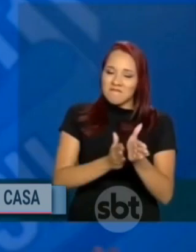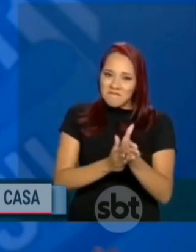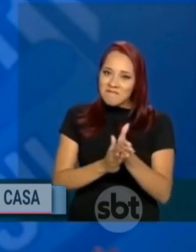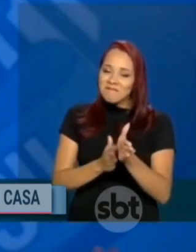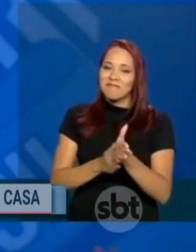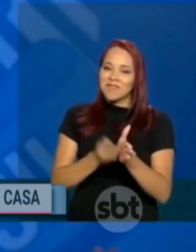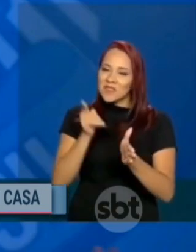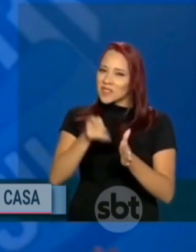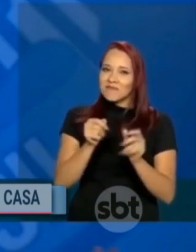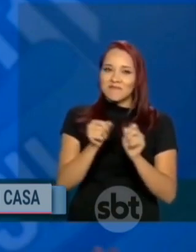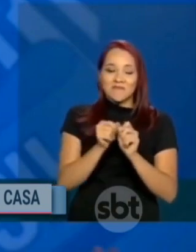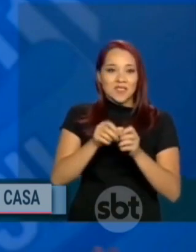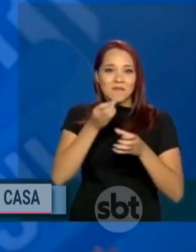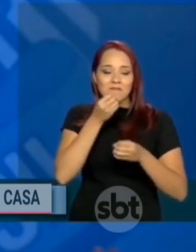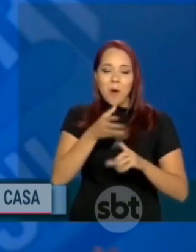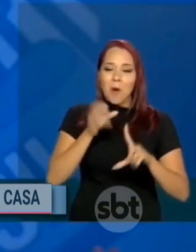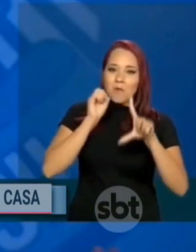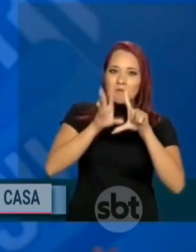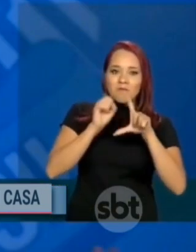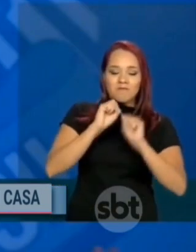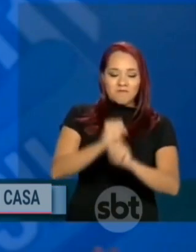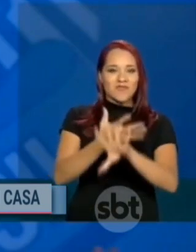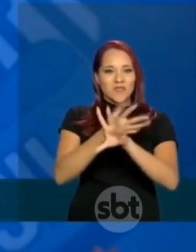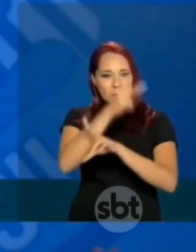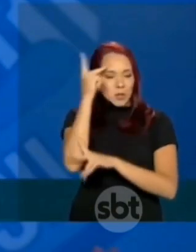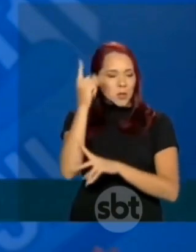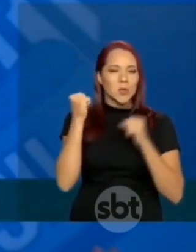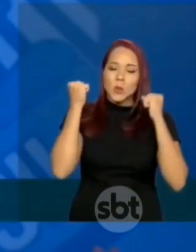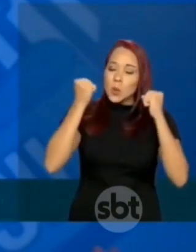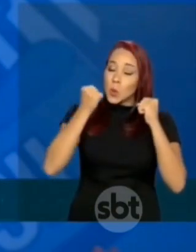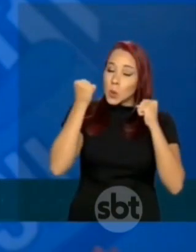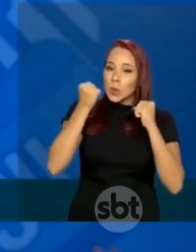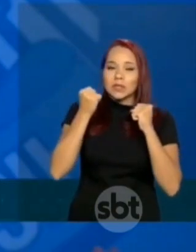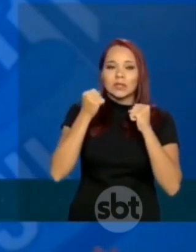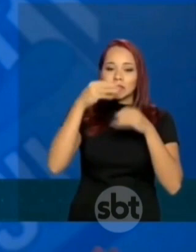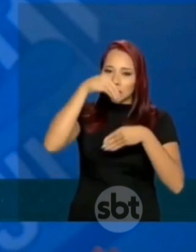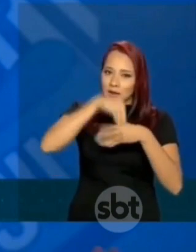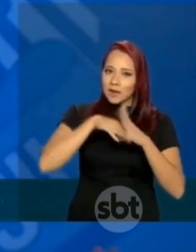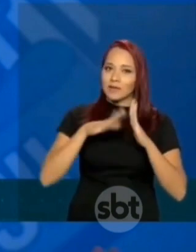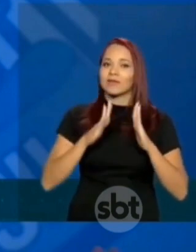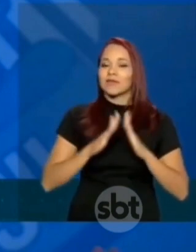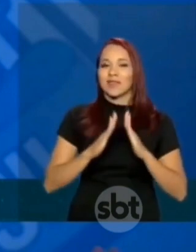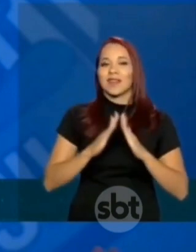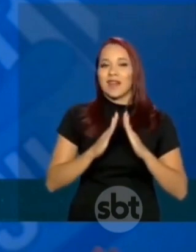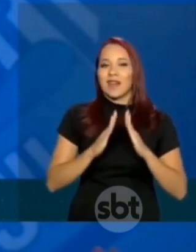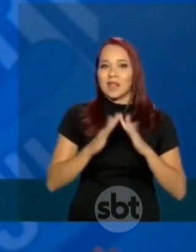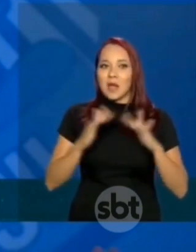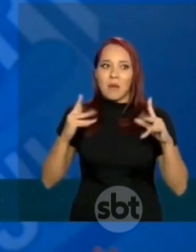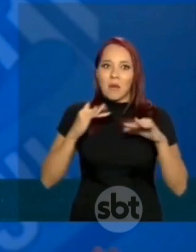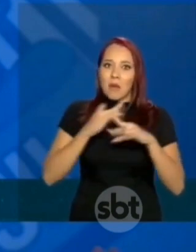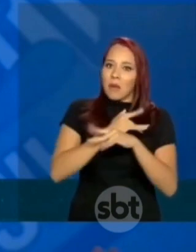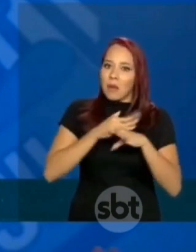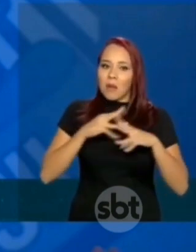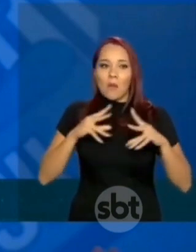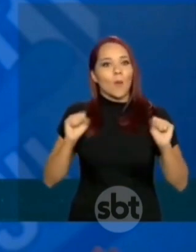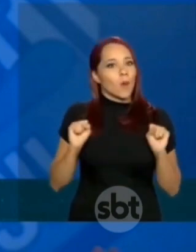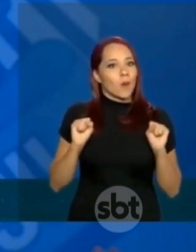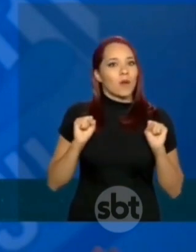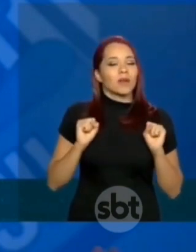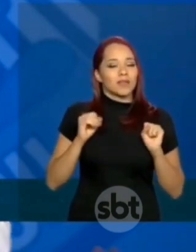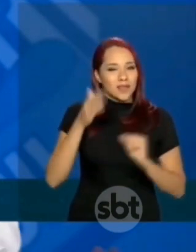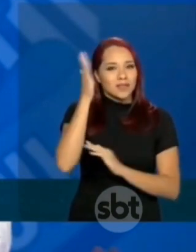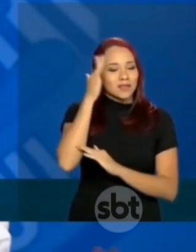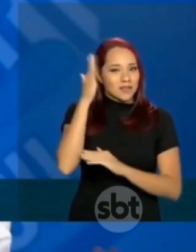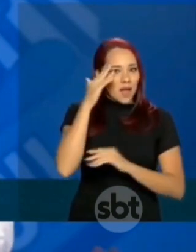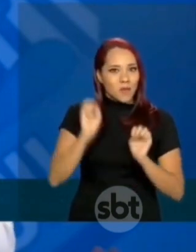Que você faça uma boa live, as pessoas curtam em casa. Que a gente não aglomere. Eu sei que os shows